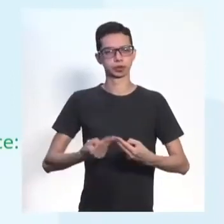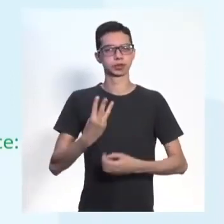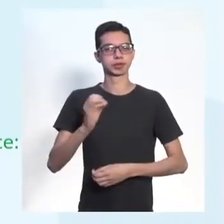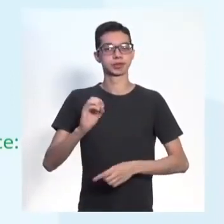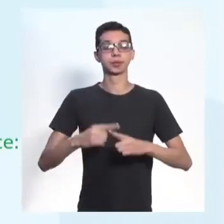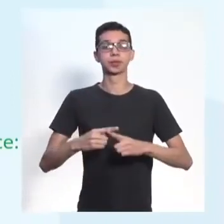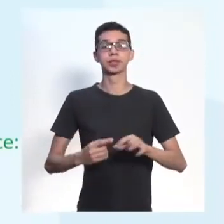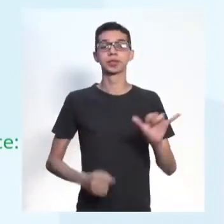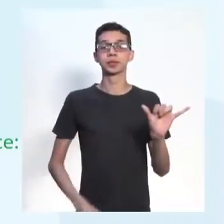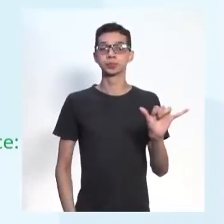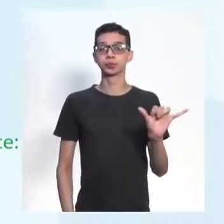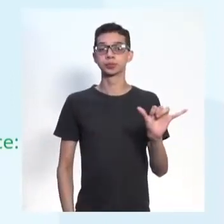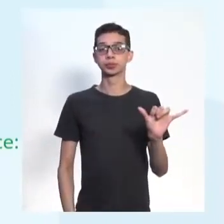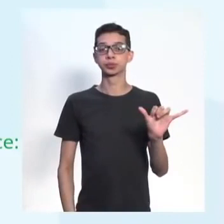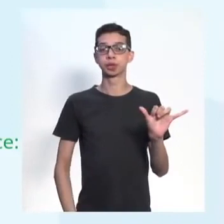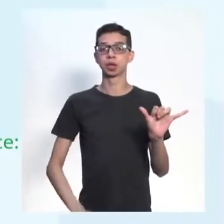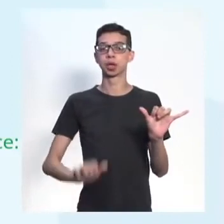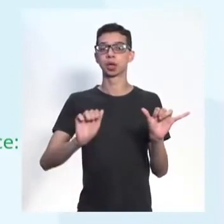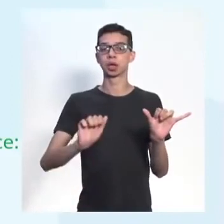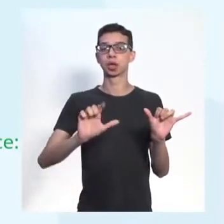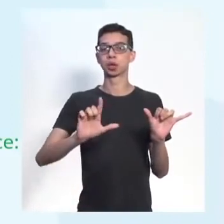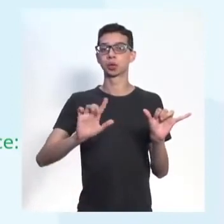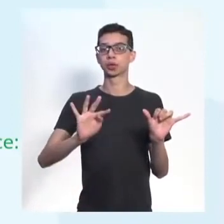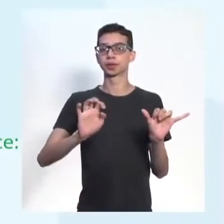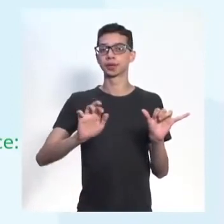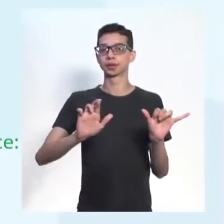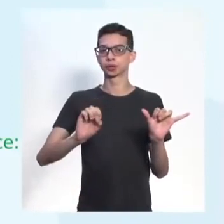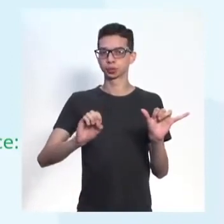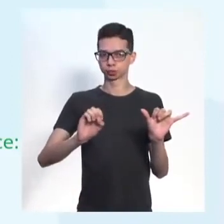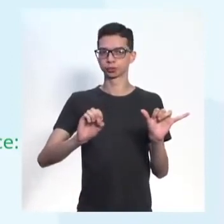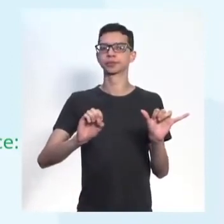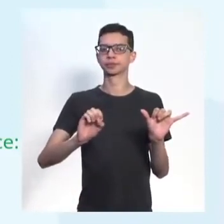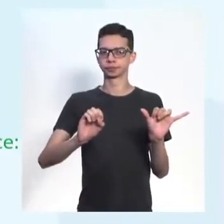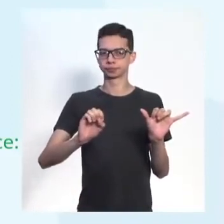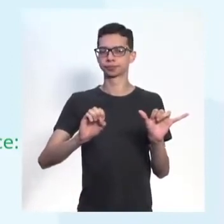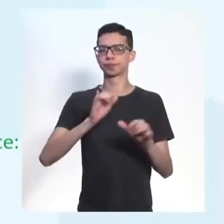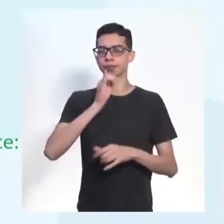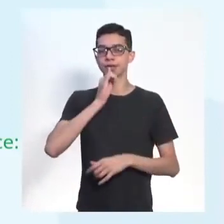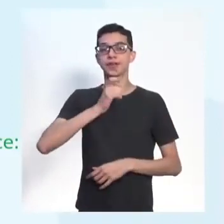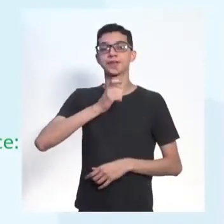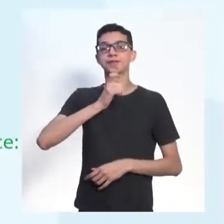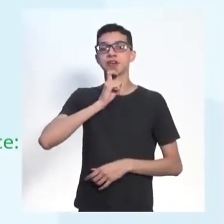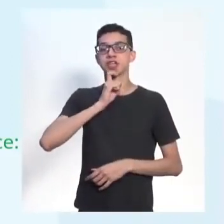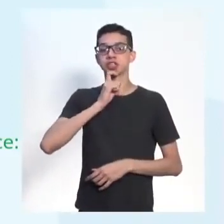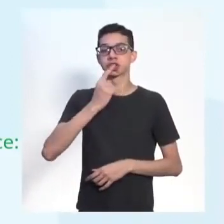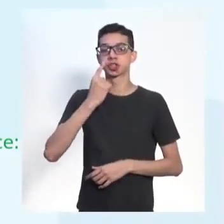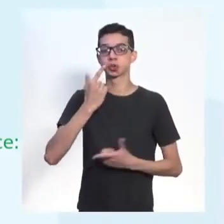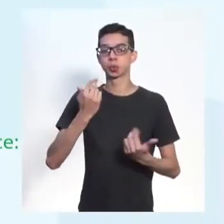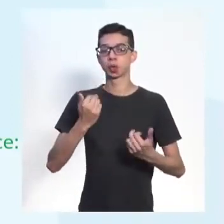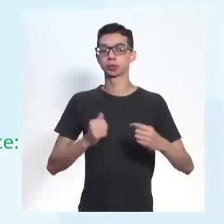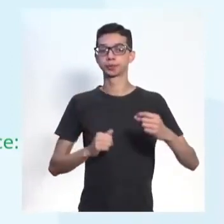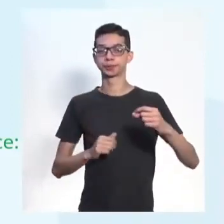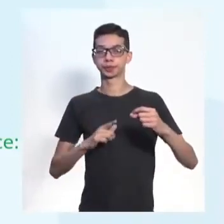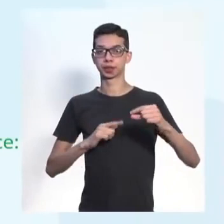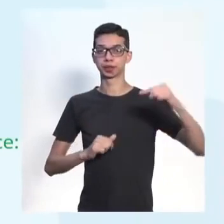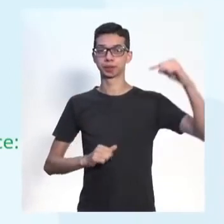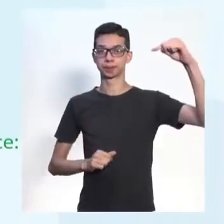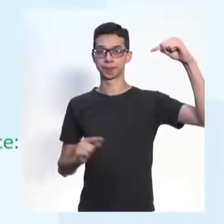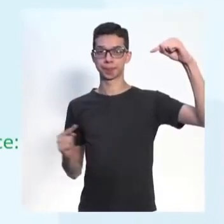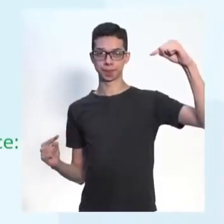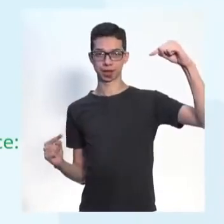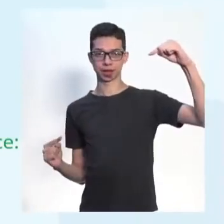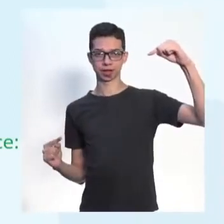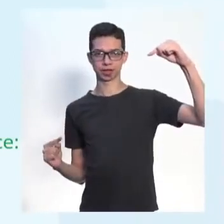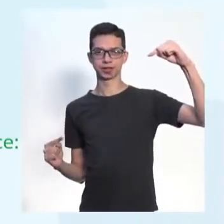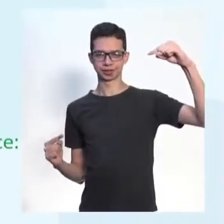é alterno externo do ângulo verde. Então, é 30 graus. Essa é uma primeira definição. Uma próxima forma